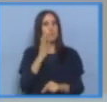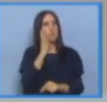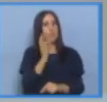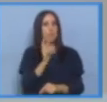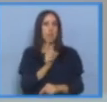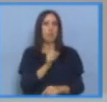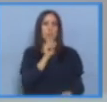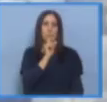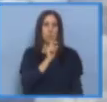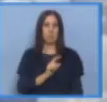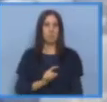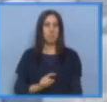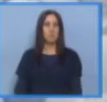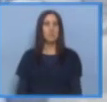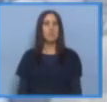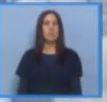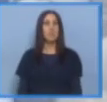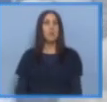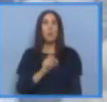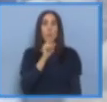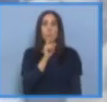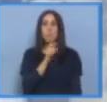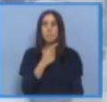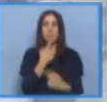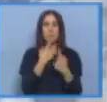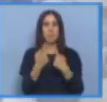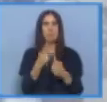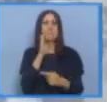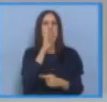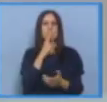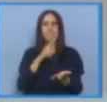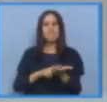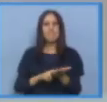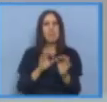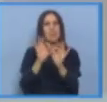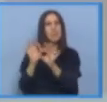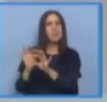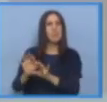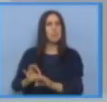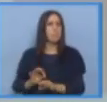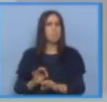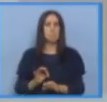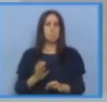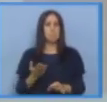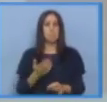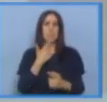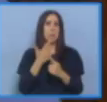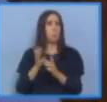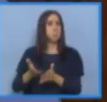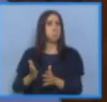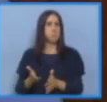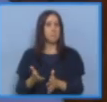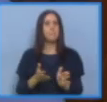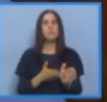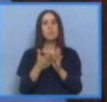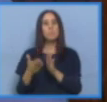como oportunidade. Oportunidade para haver um diálogo, porque se fosse efetivamente tudo igual não existiria razão para haver o diálogo. E por